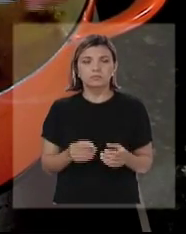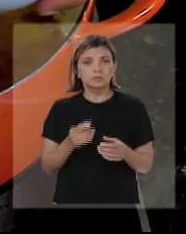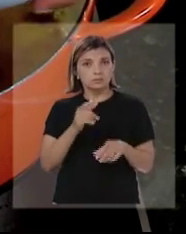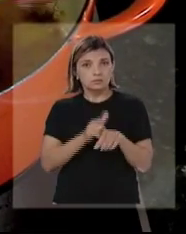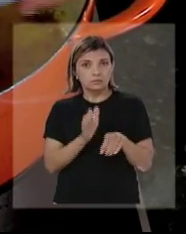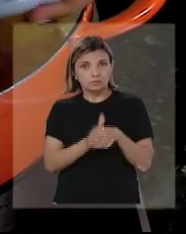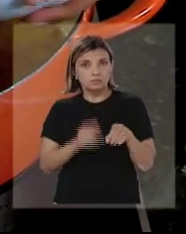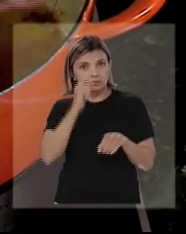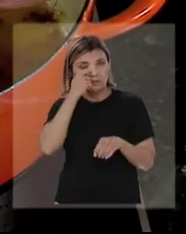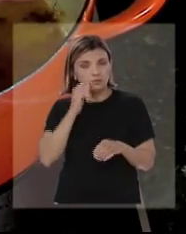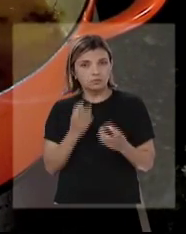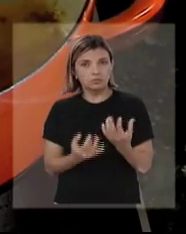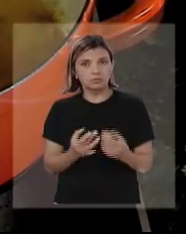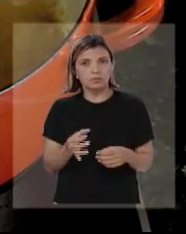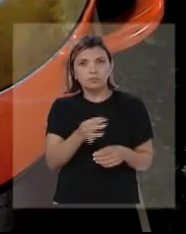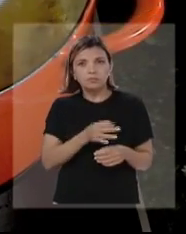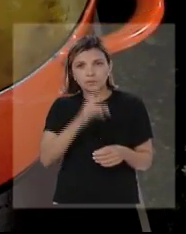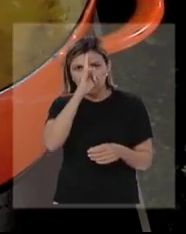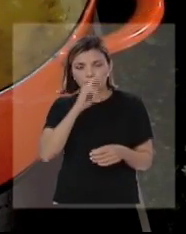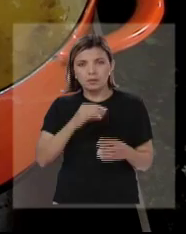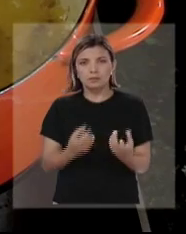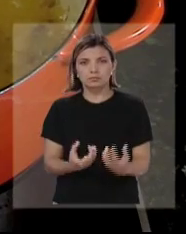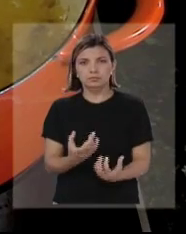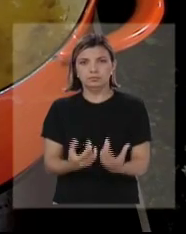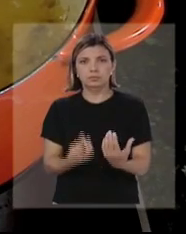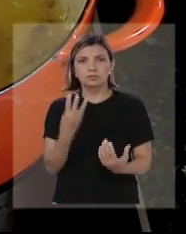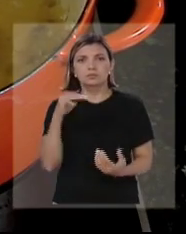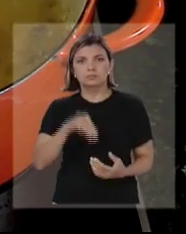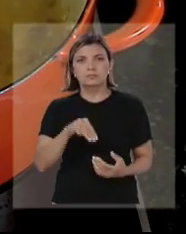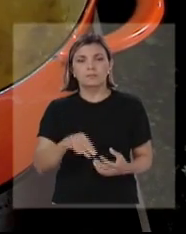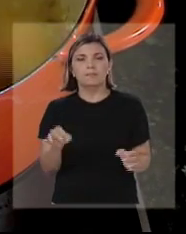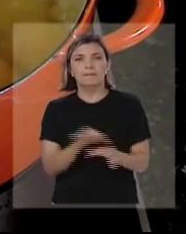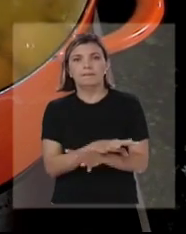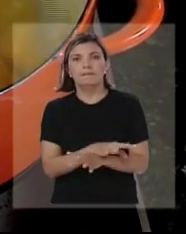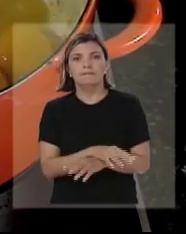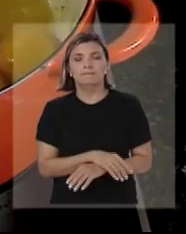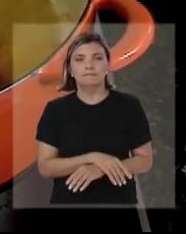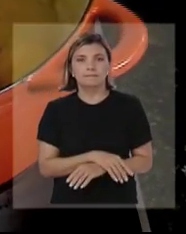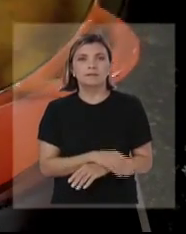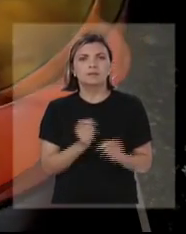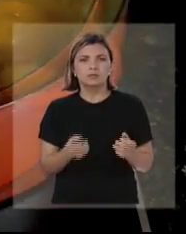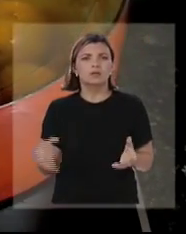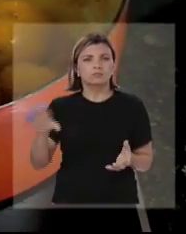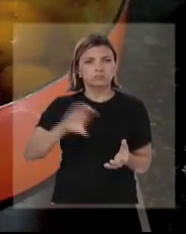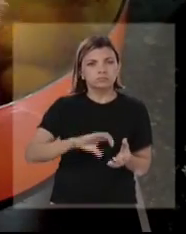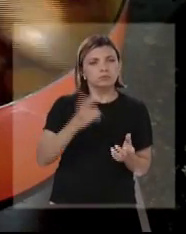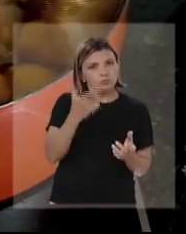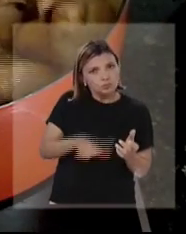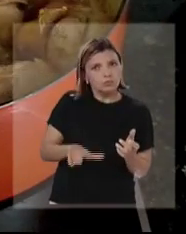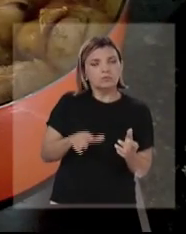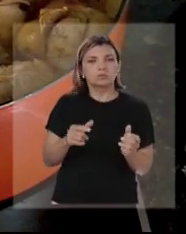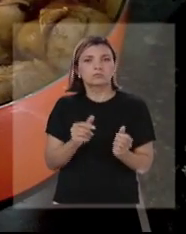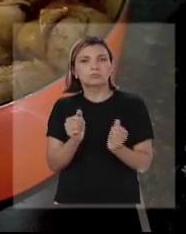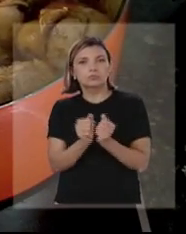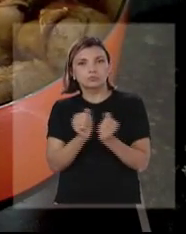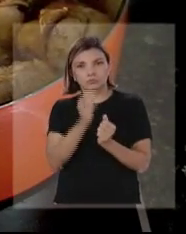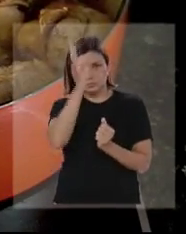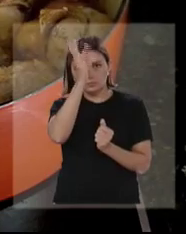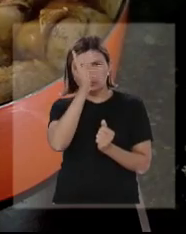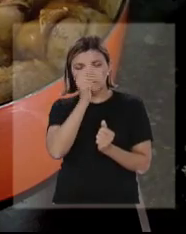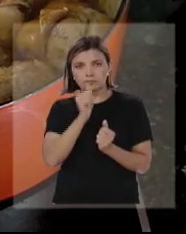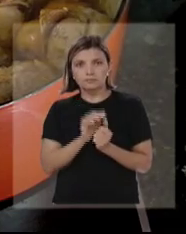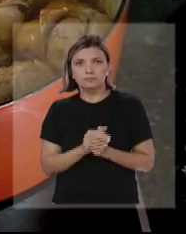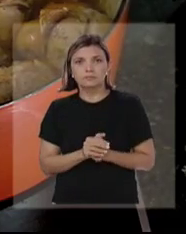Coloco então a cebola para dourar e o pequi para refogar. Três minutinhos. E já podemos colocar de volta o frango na